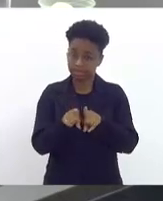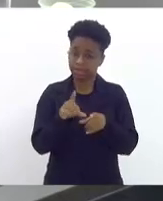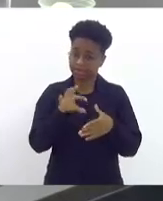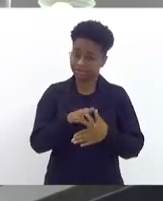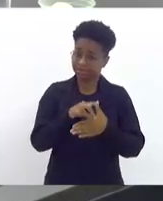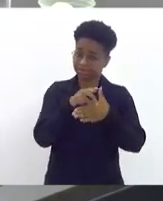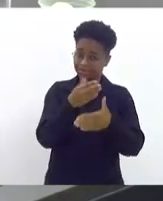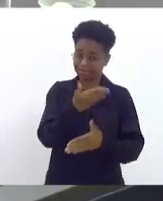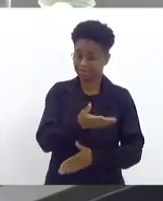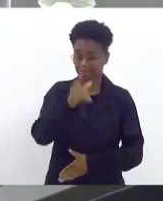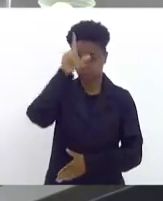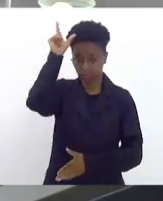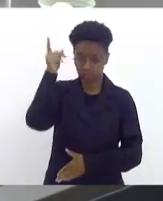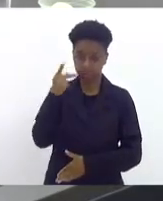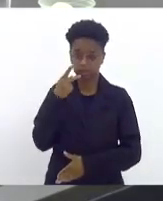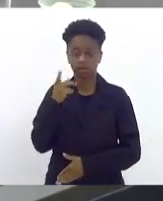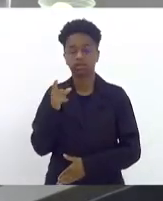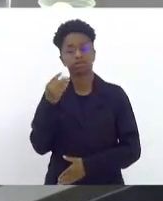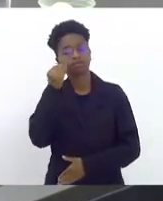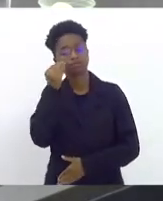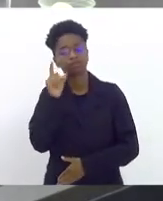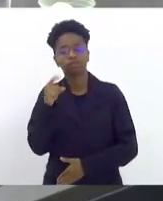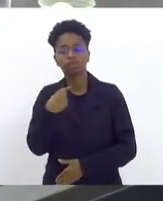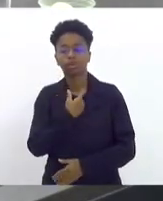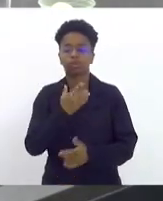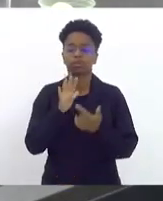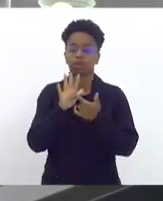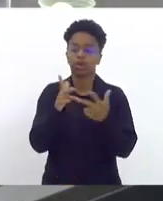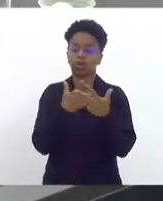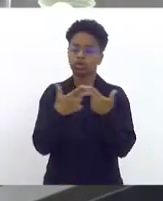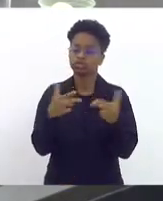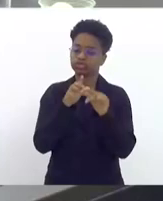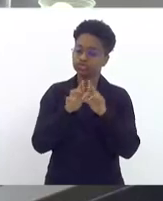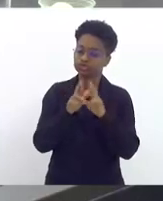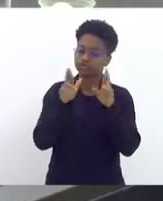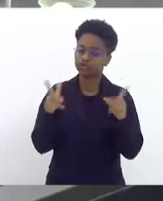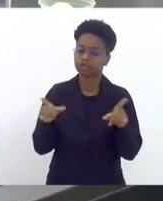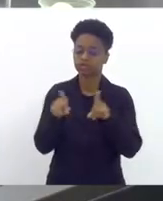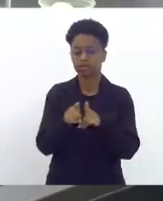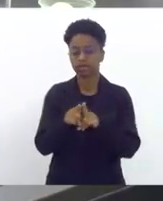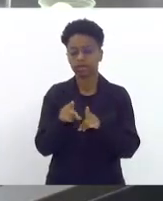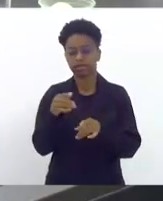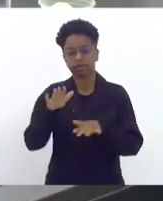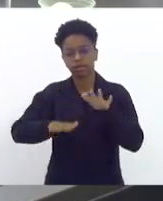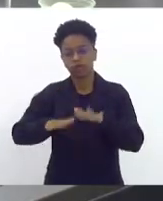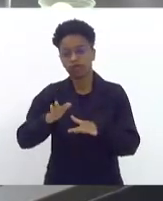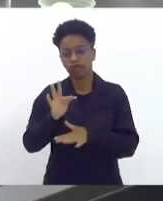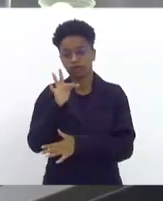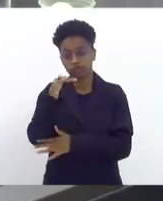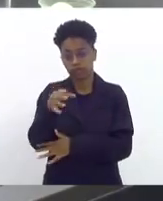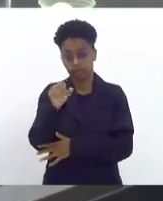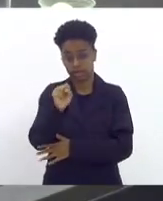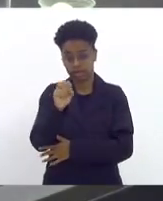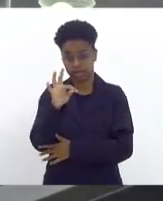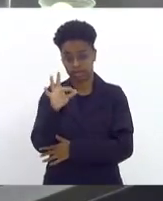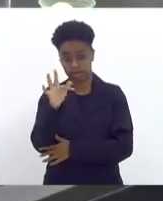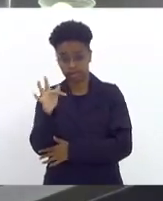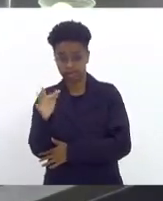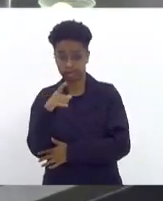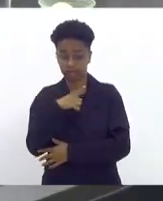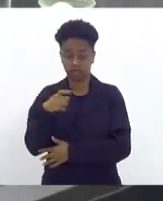Paulo para que a gente possa trazer algum elemento diferente para eventualmente indo ou Supremo Tribunal Federal que vai com novos